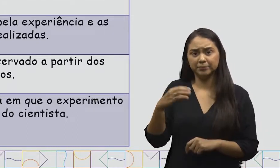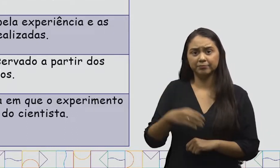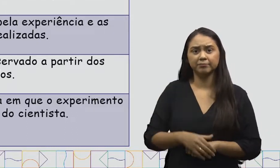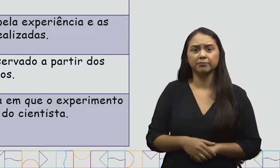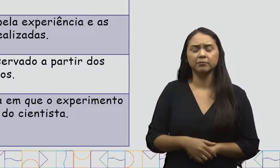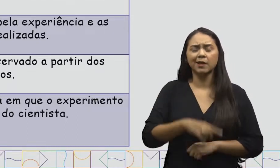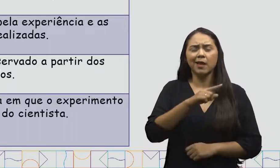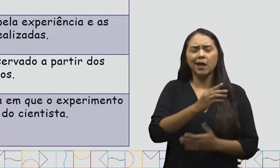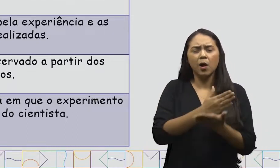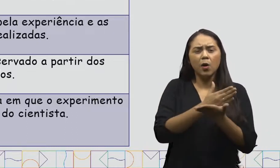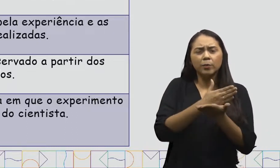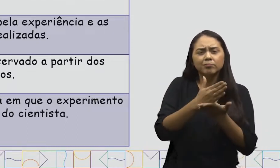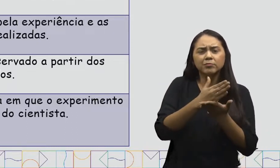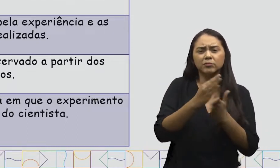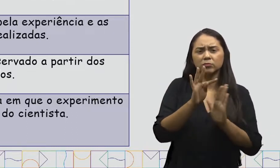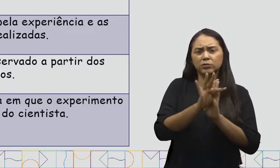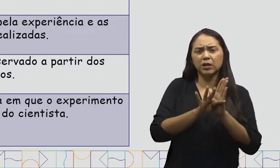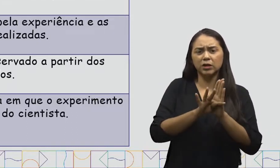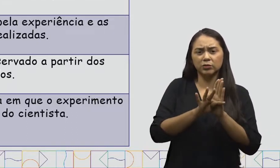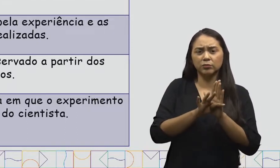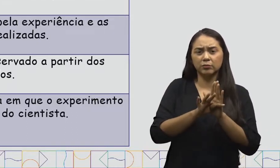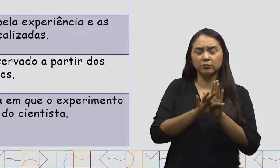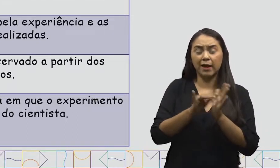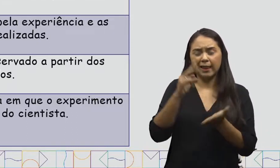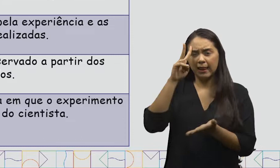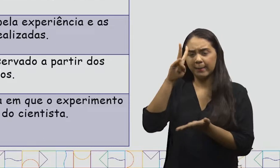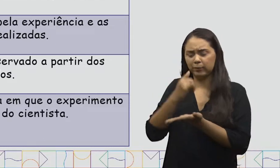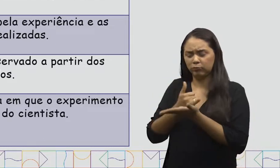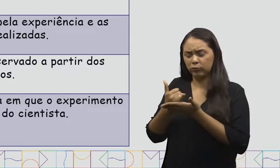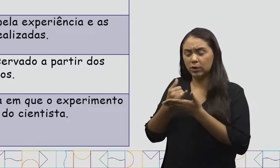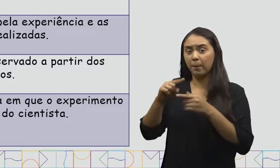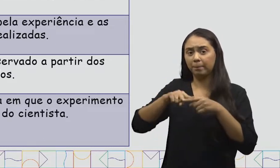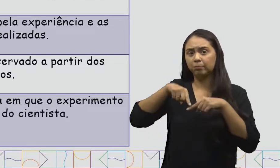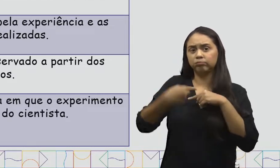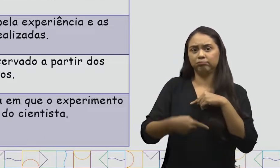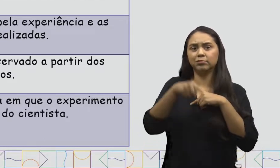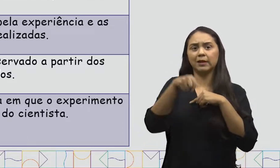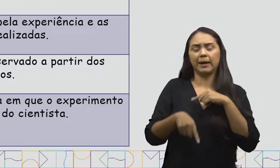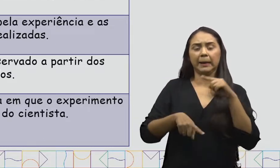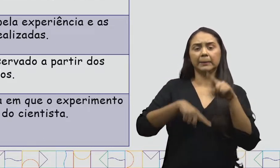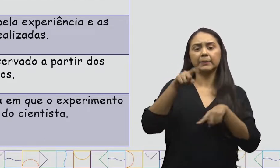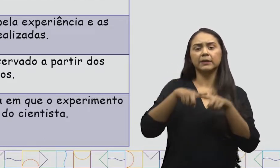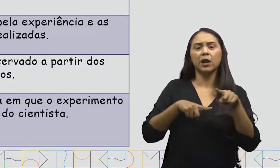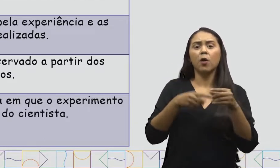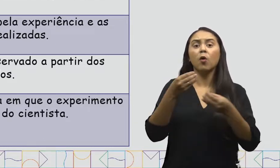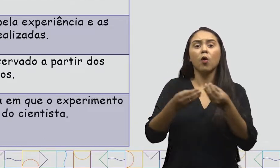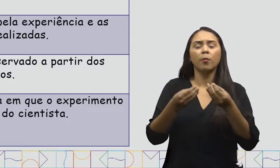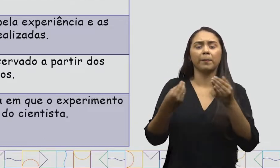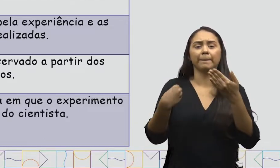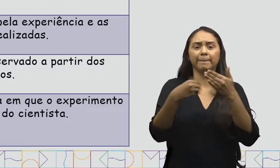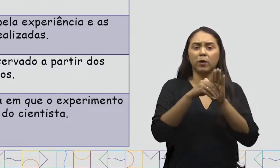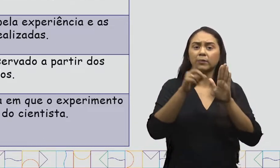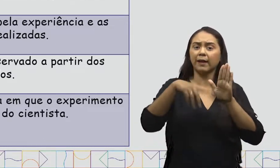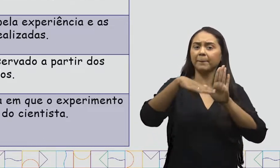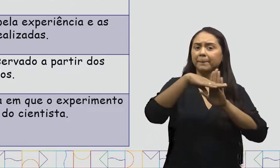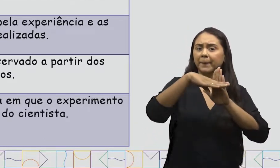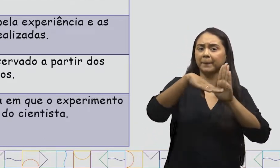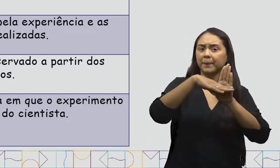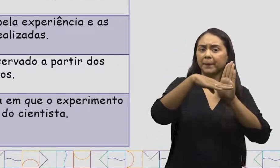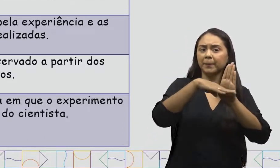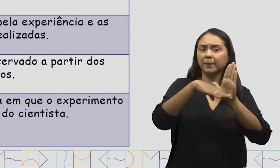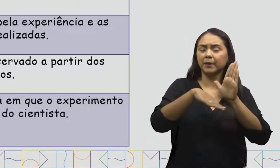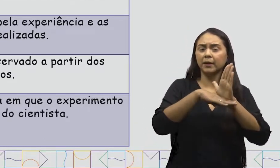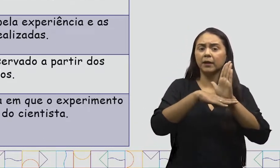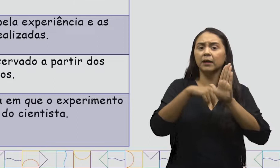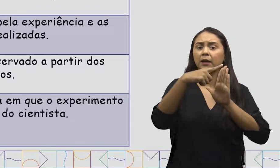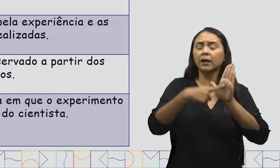no início do texto, logo após a introdução, apresentando o formato de uma lista, indicando todos os